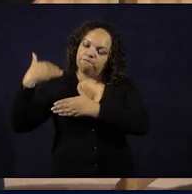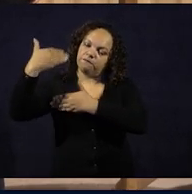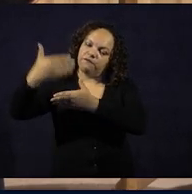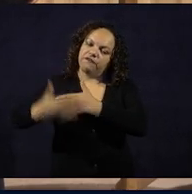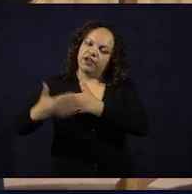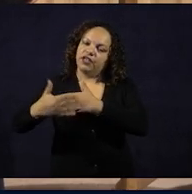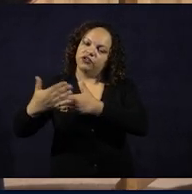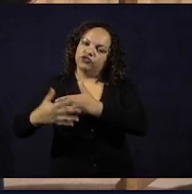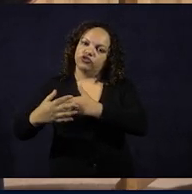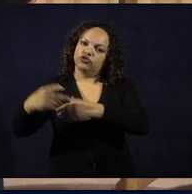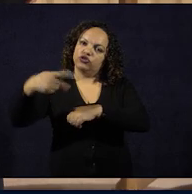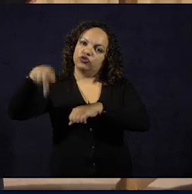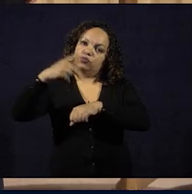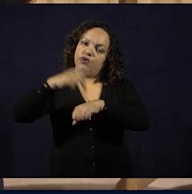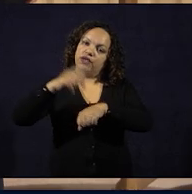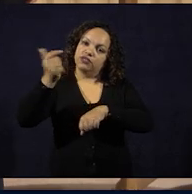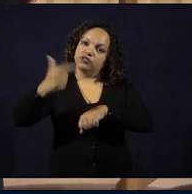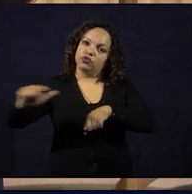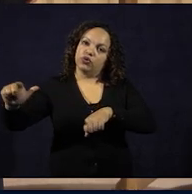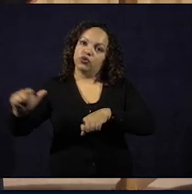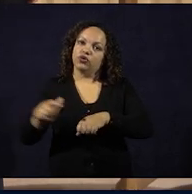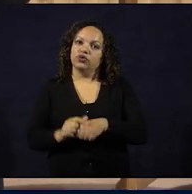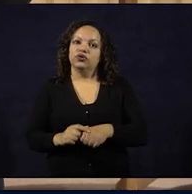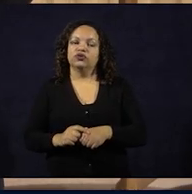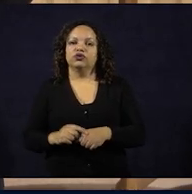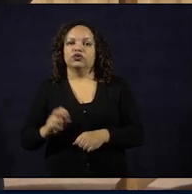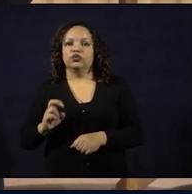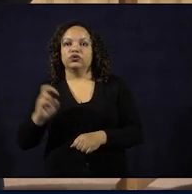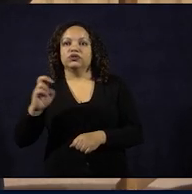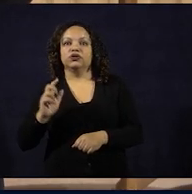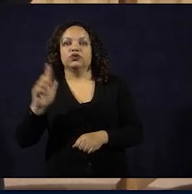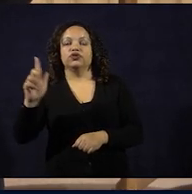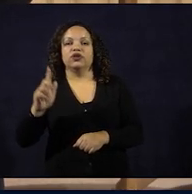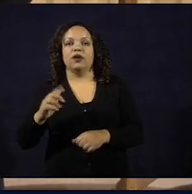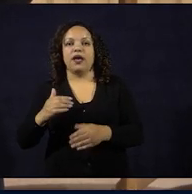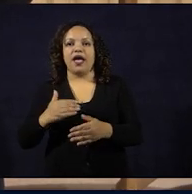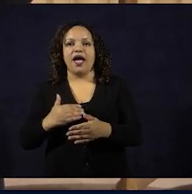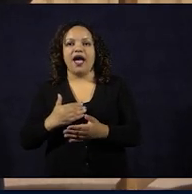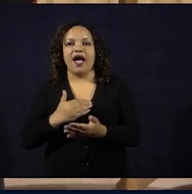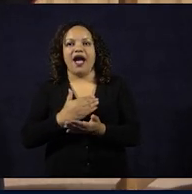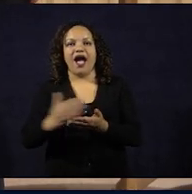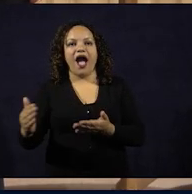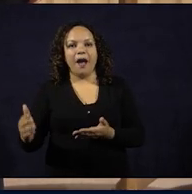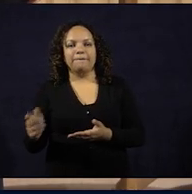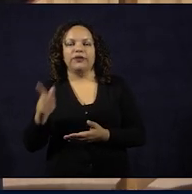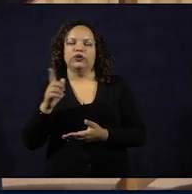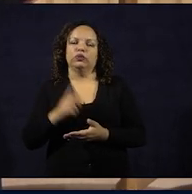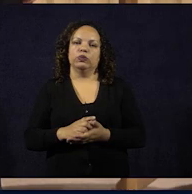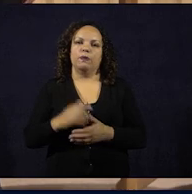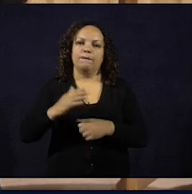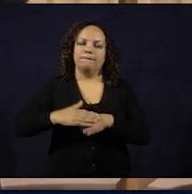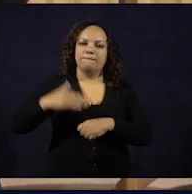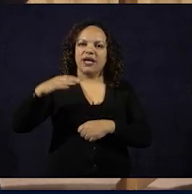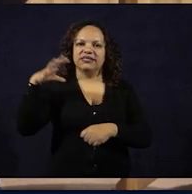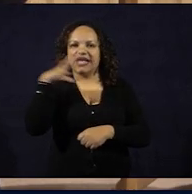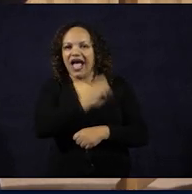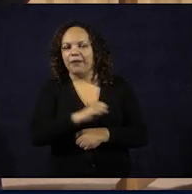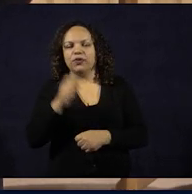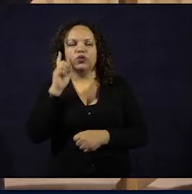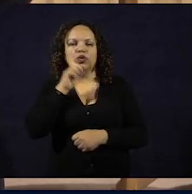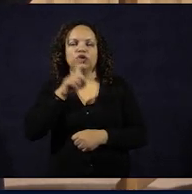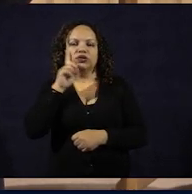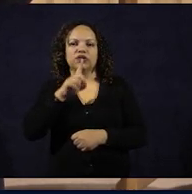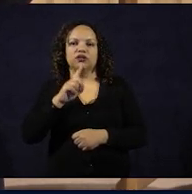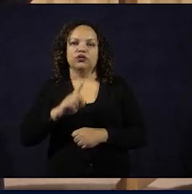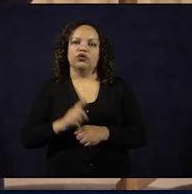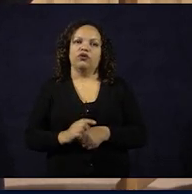como uma referência né Acho que o próprio avanço de 5g Aqui no Brasil tem caminhado mais rápido que o próprio Estados Unidos então olhando para frente